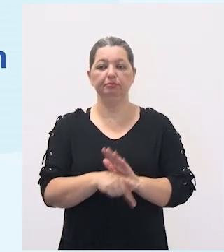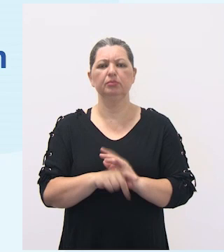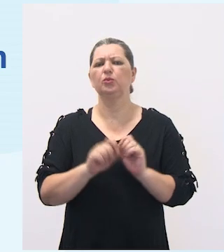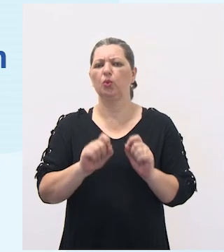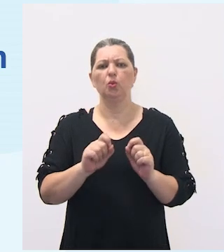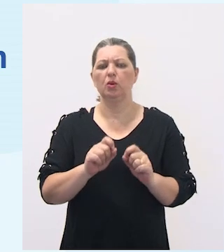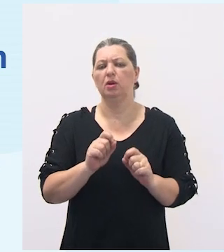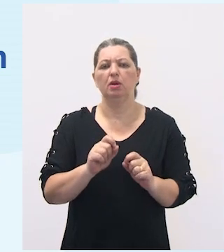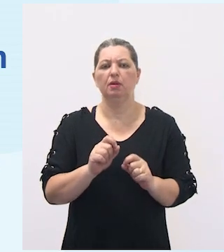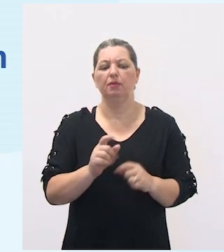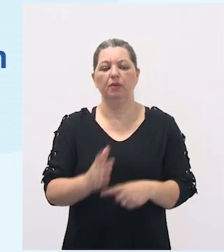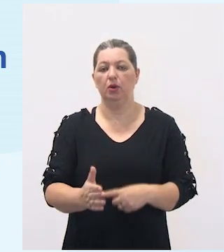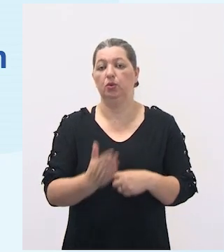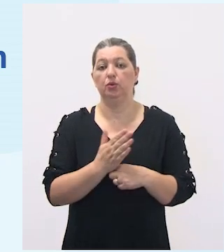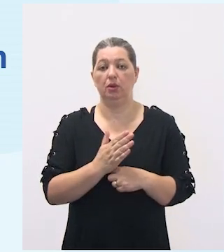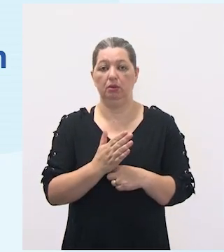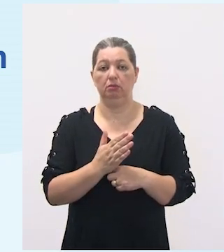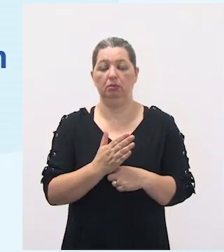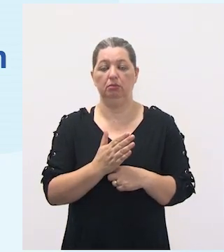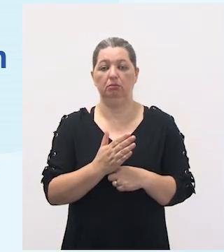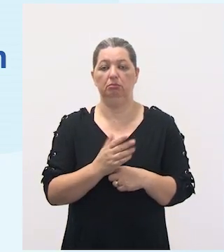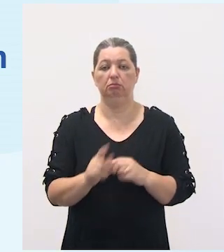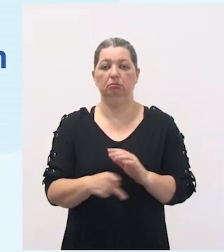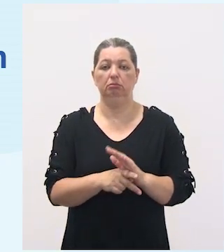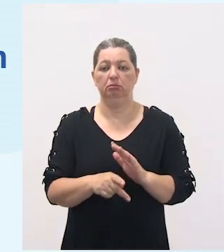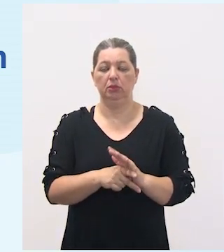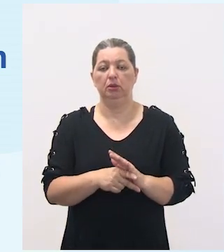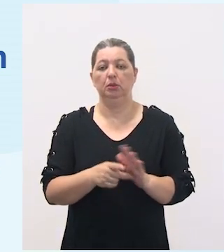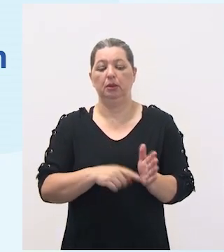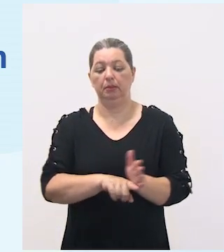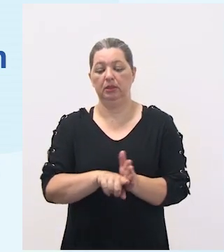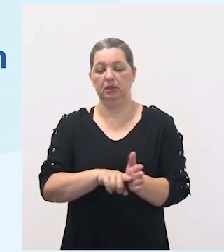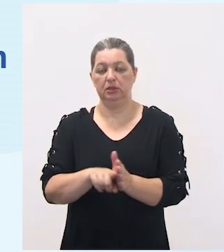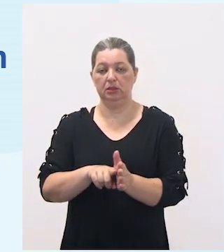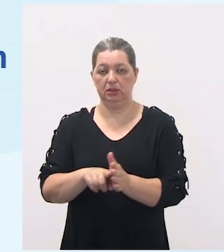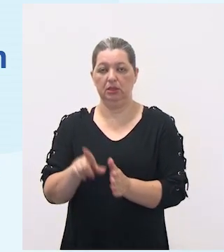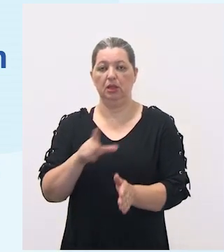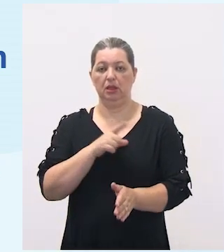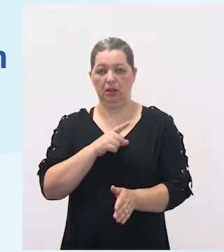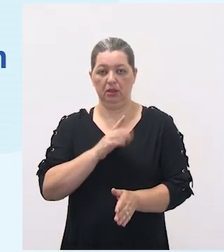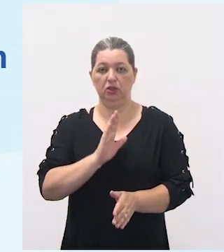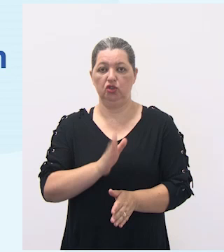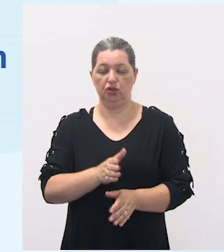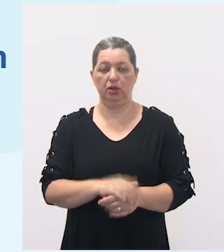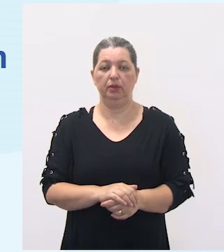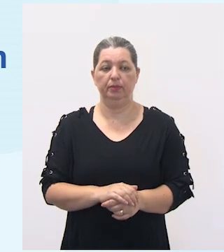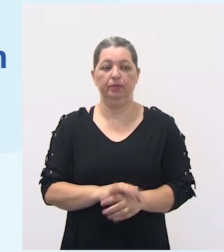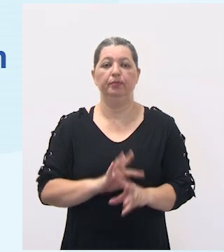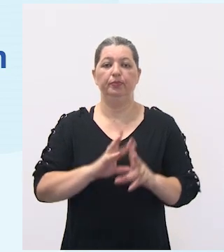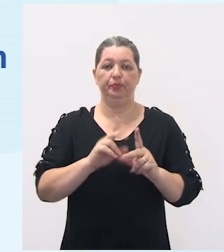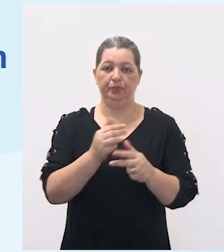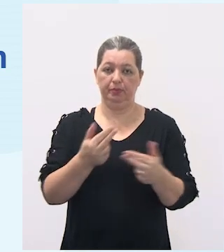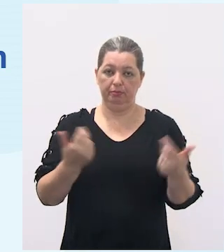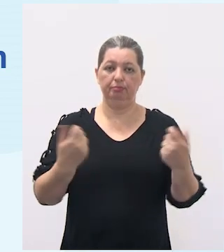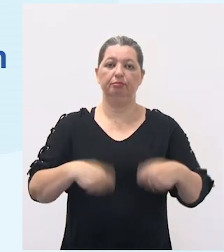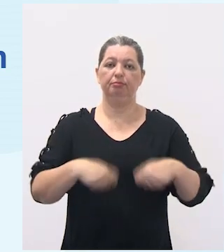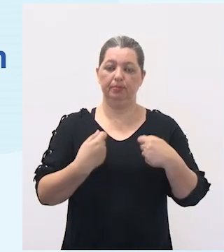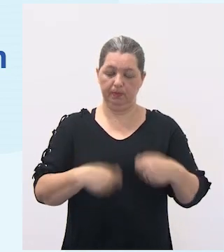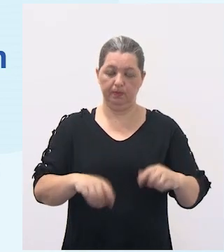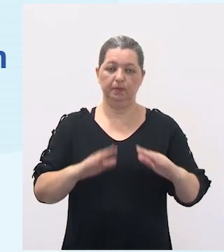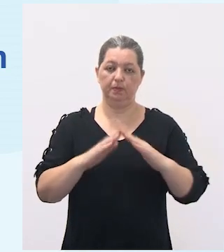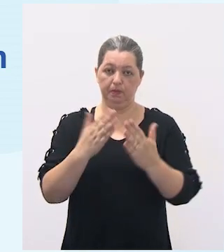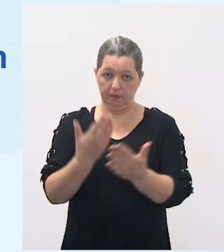nos ajudar? Mediante o diagnóstico que nós temos a respeito das necessidades das nossas escolas,